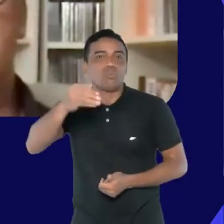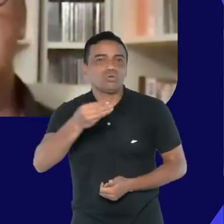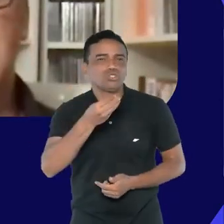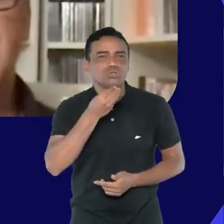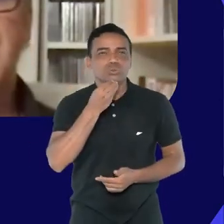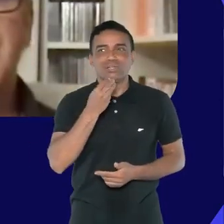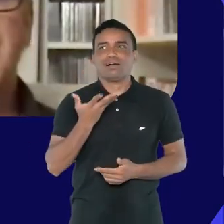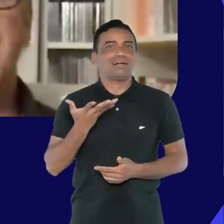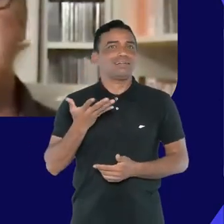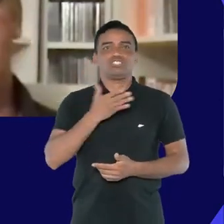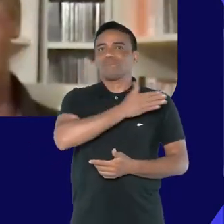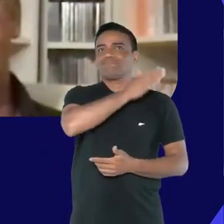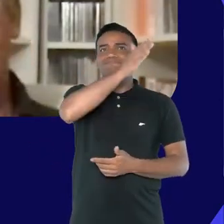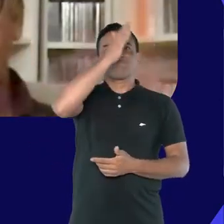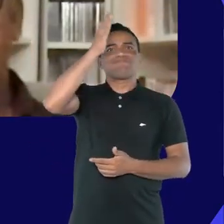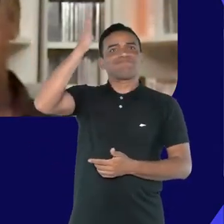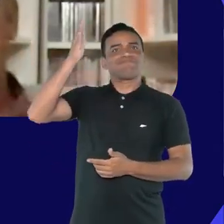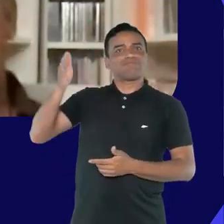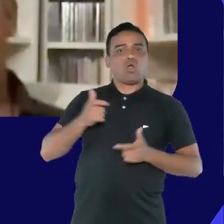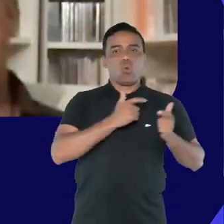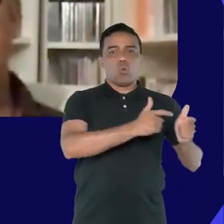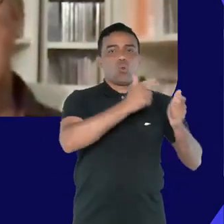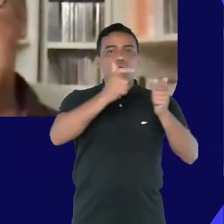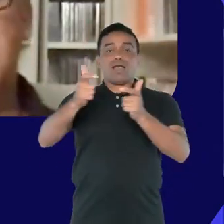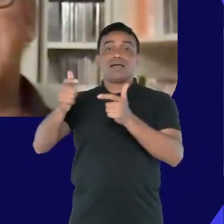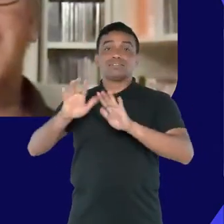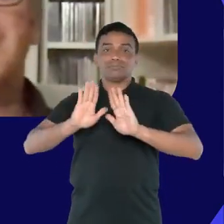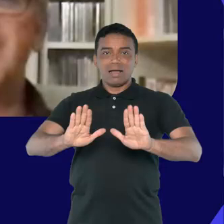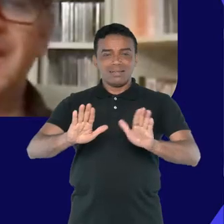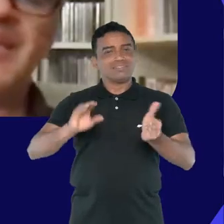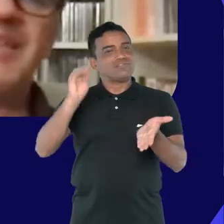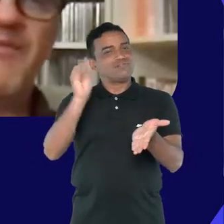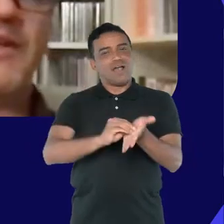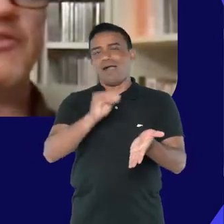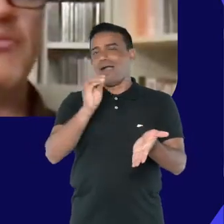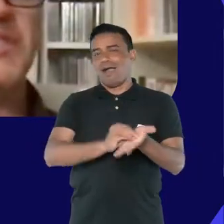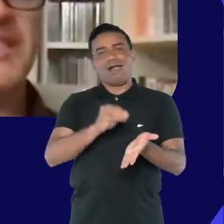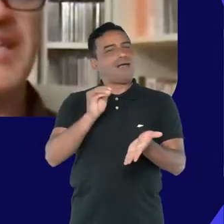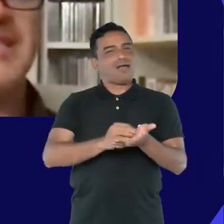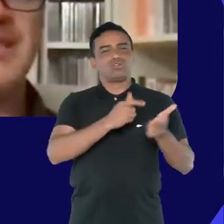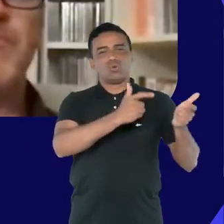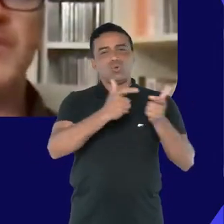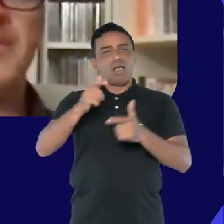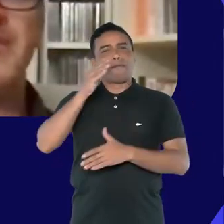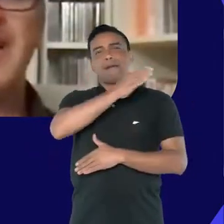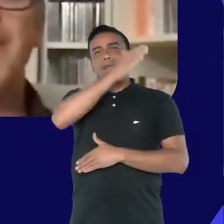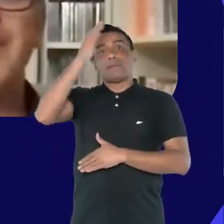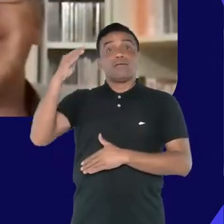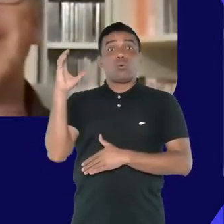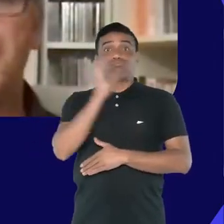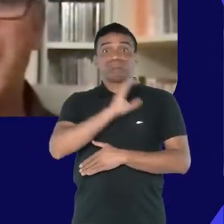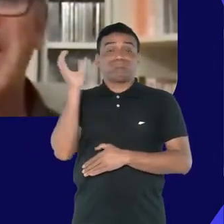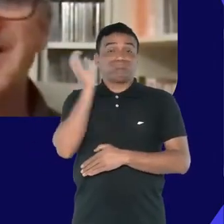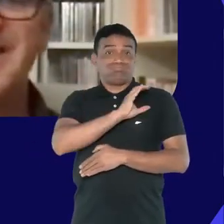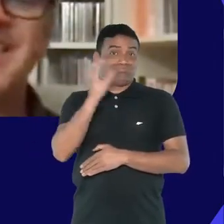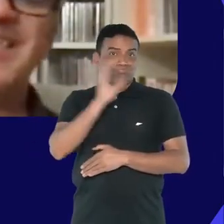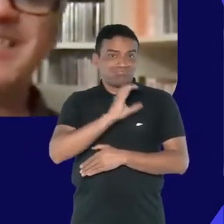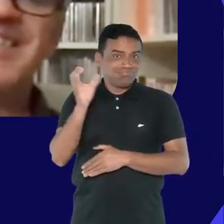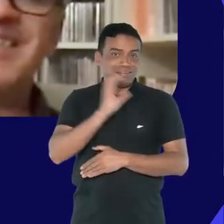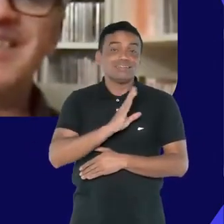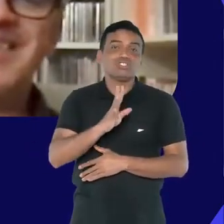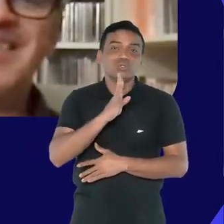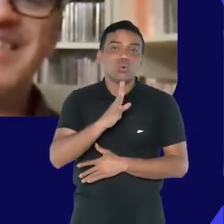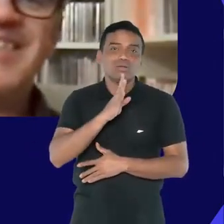muita oportunidade de ir a vários lugares, mas ainda faltam bastantes e por isso eu tenho uma certa